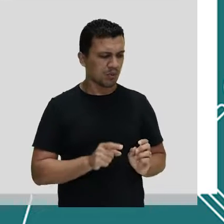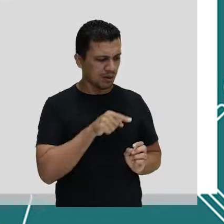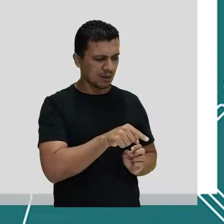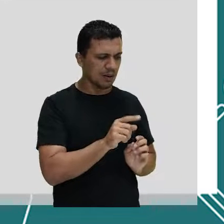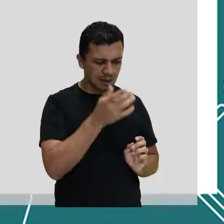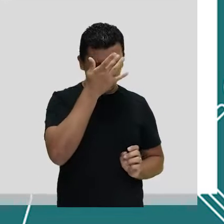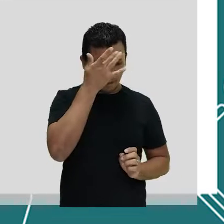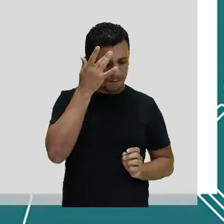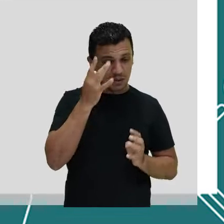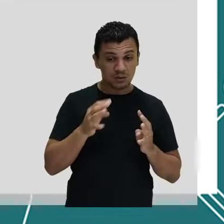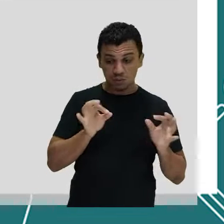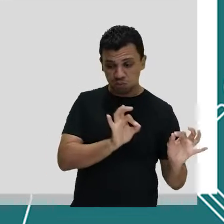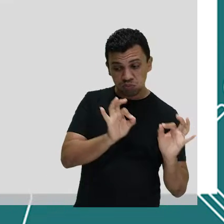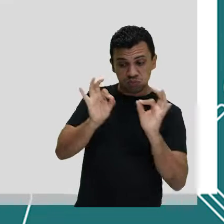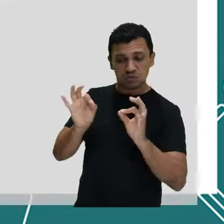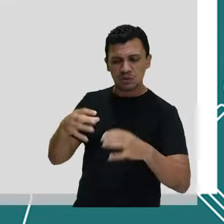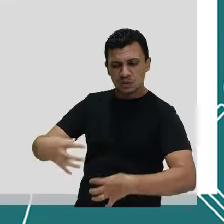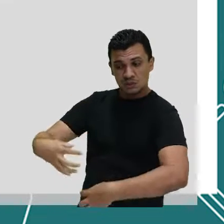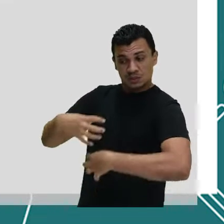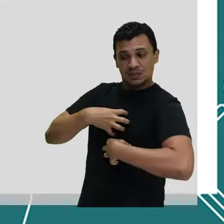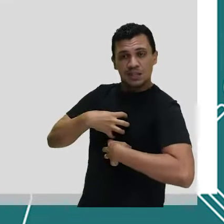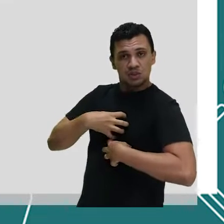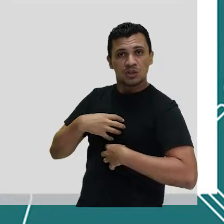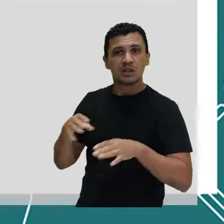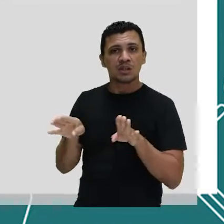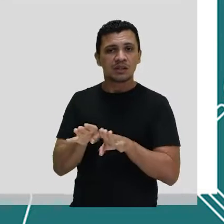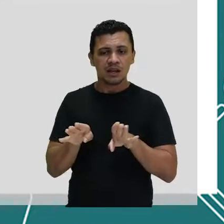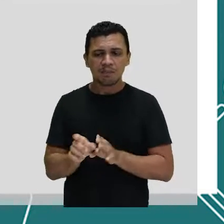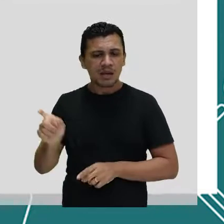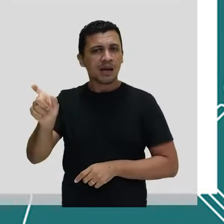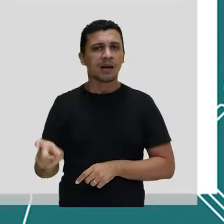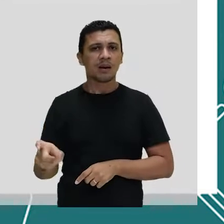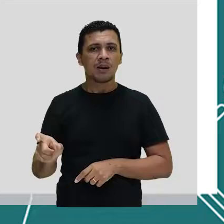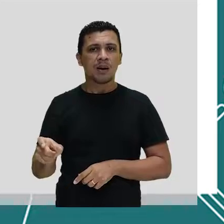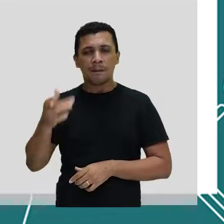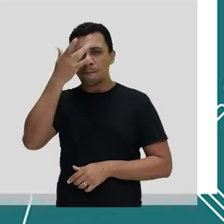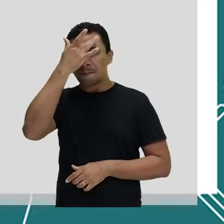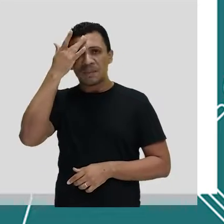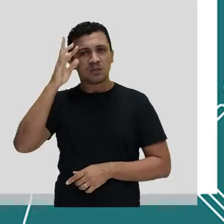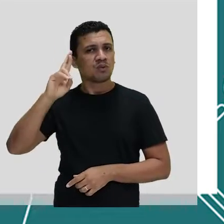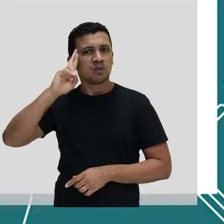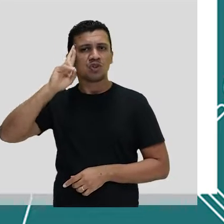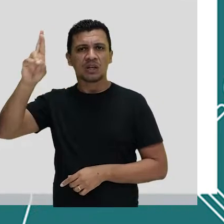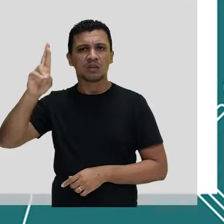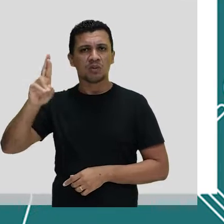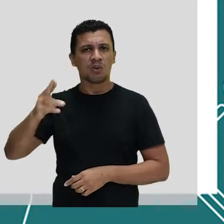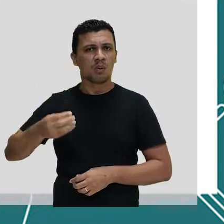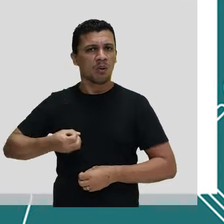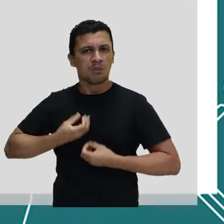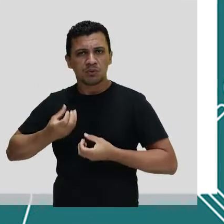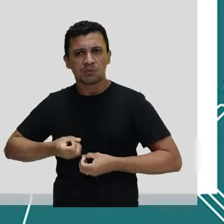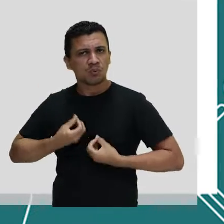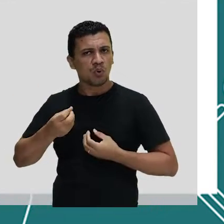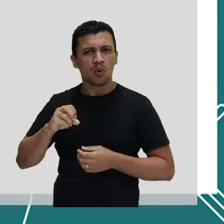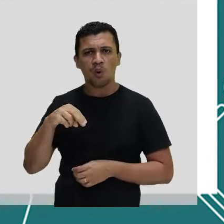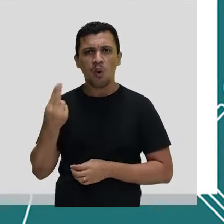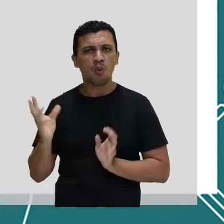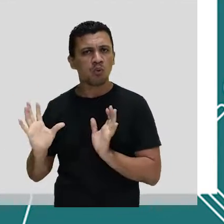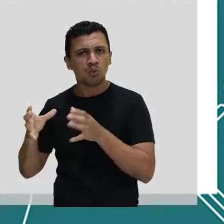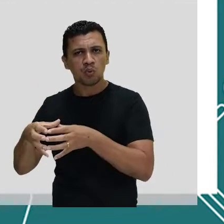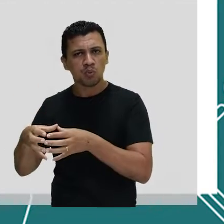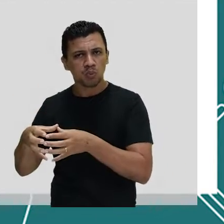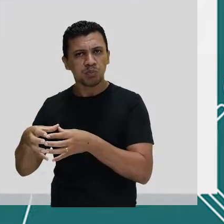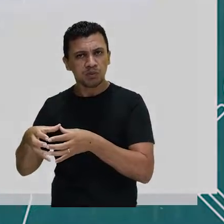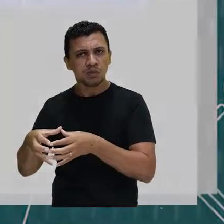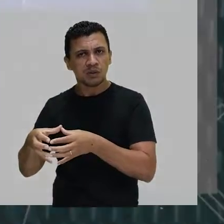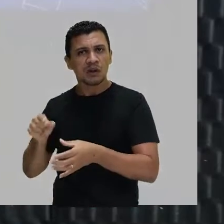caso, sente e como a pessoa que criou, o produtor, o diretor ou o grupo coletivo criou, quer